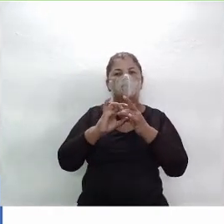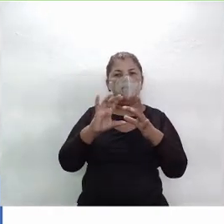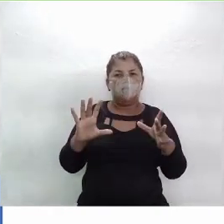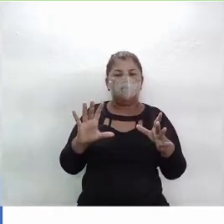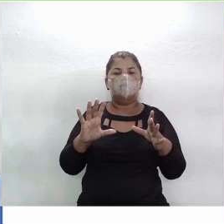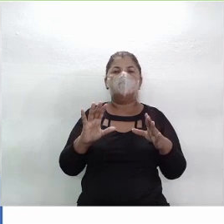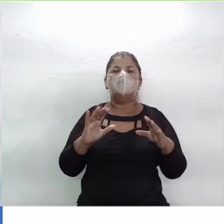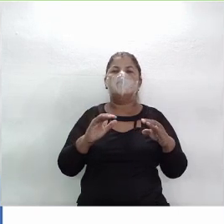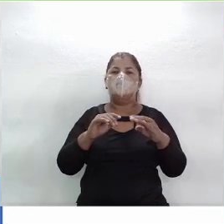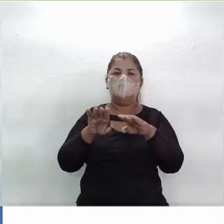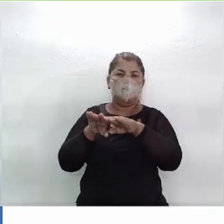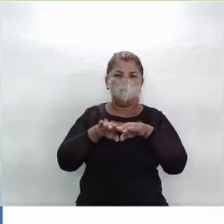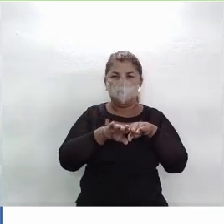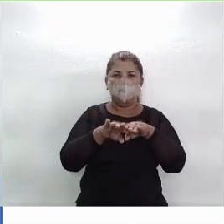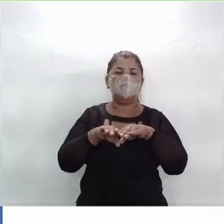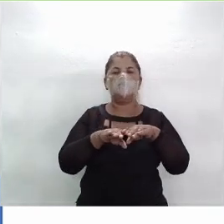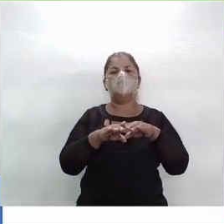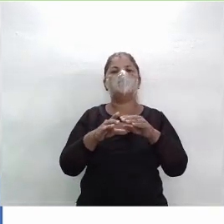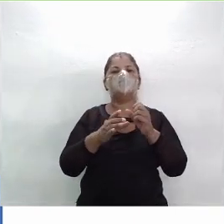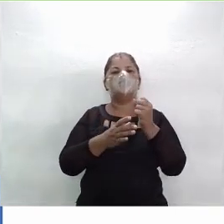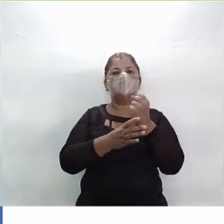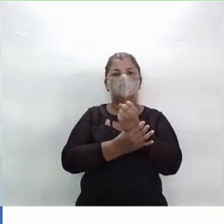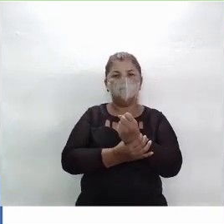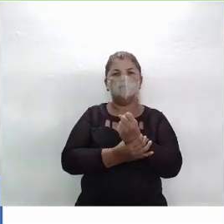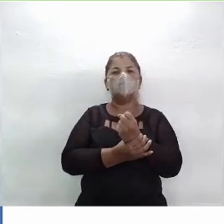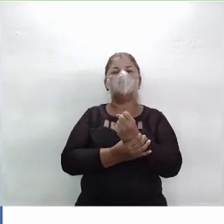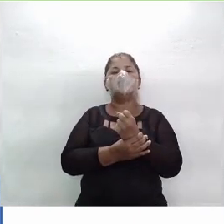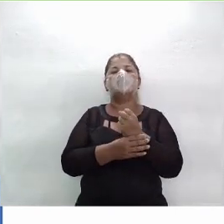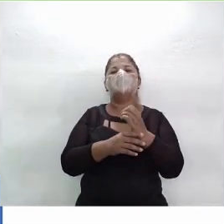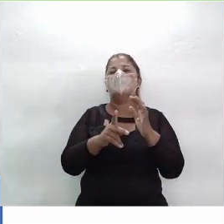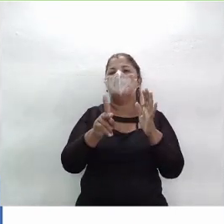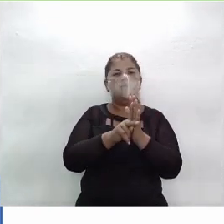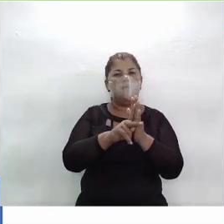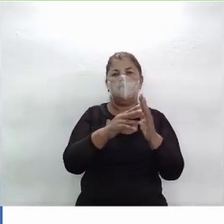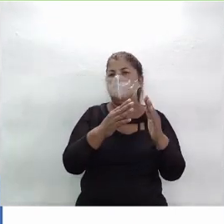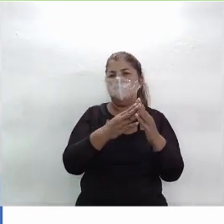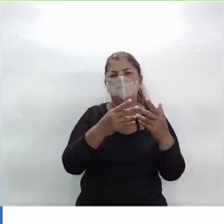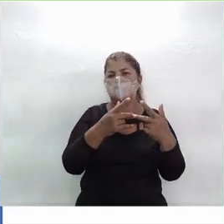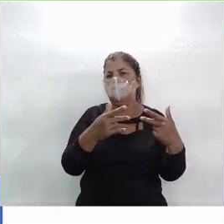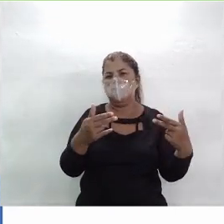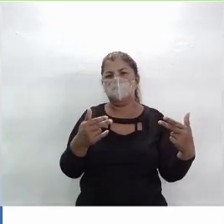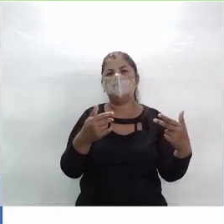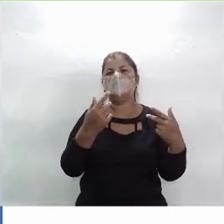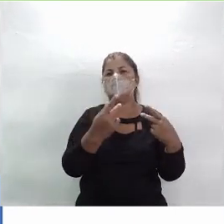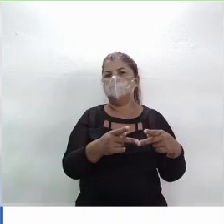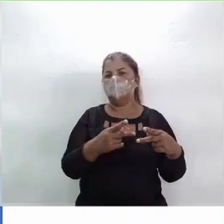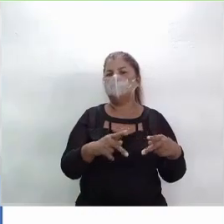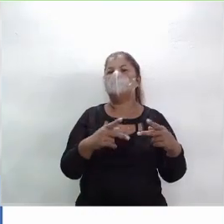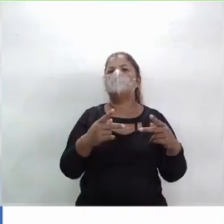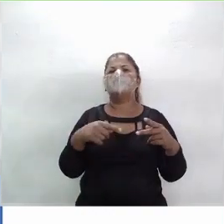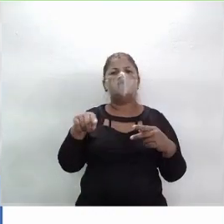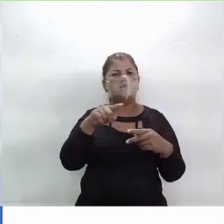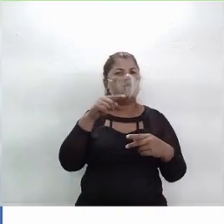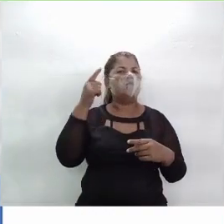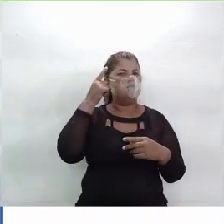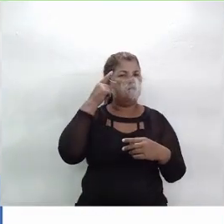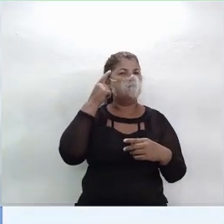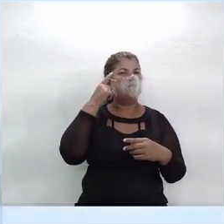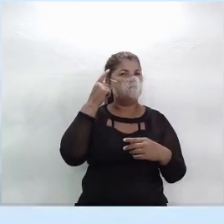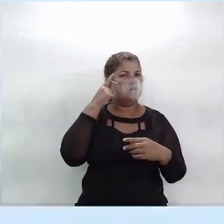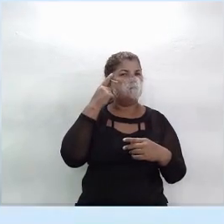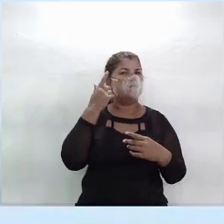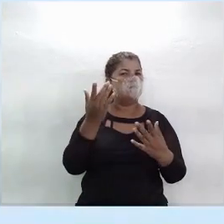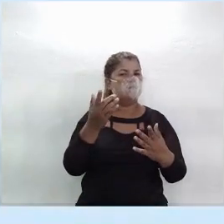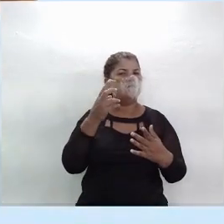vida, à liberdade, à igualdade, à segurança, à propriedade, etc. Então,